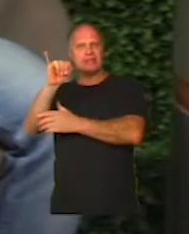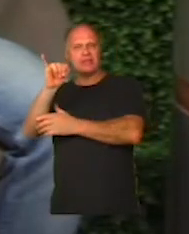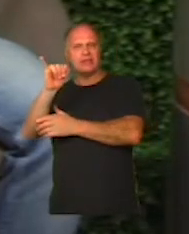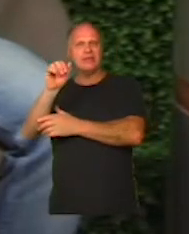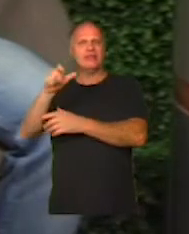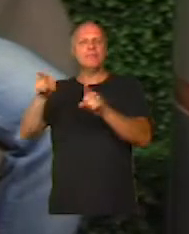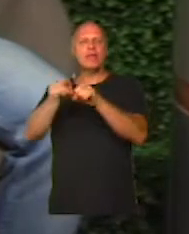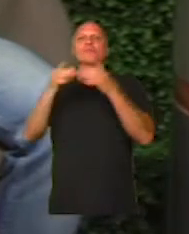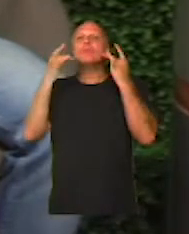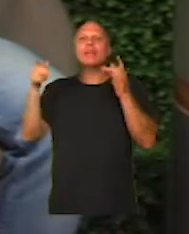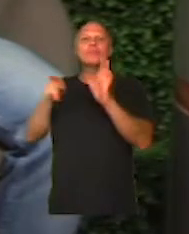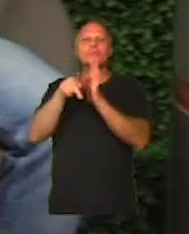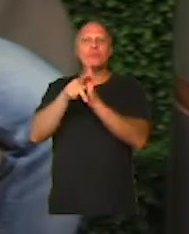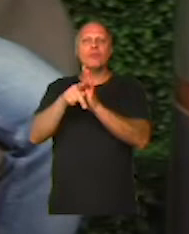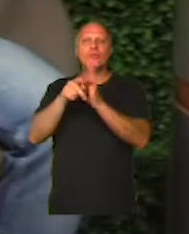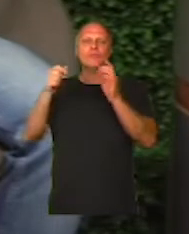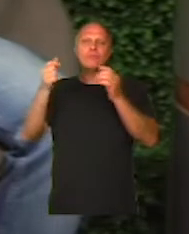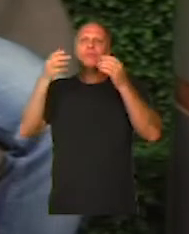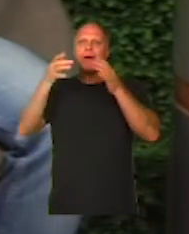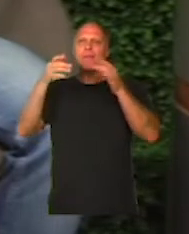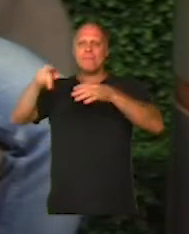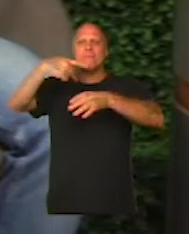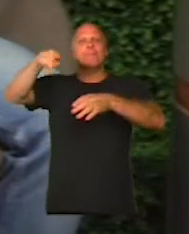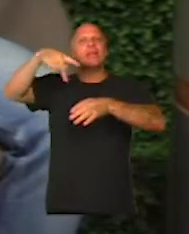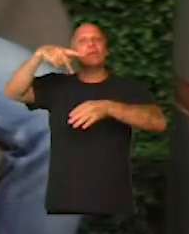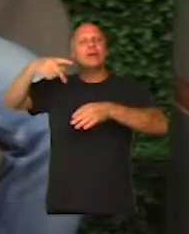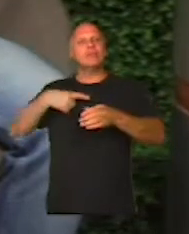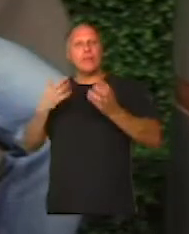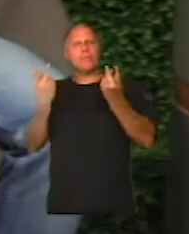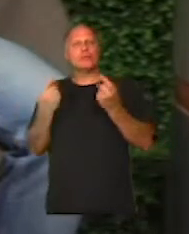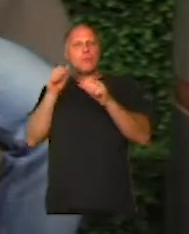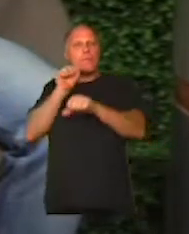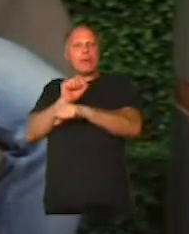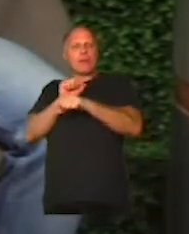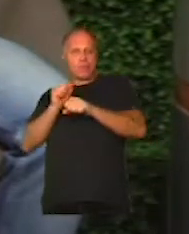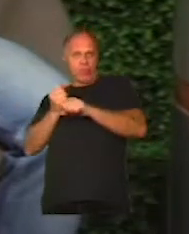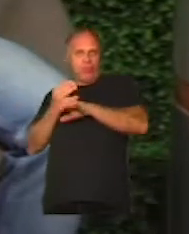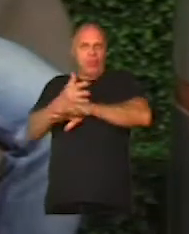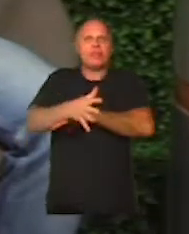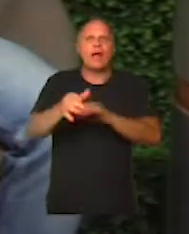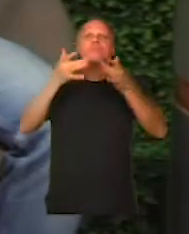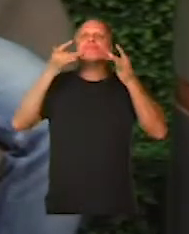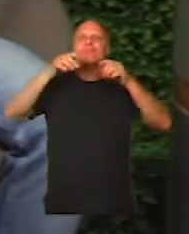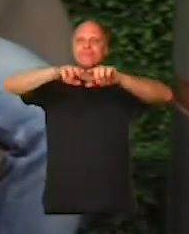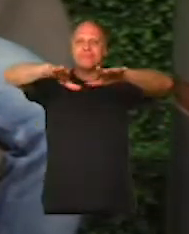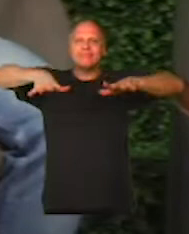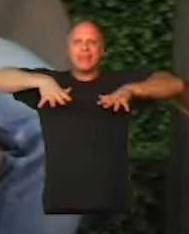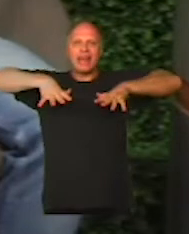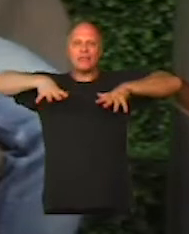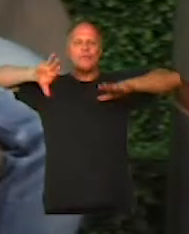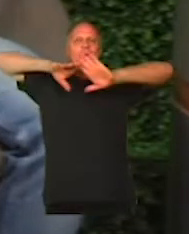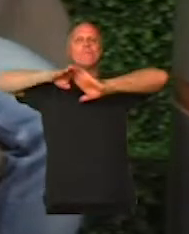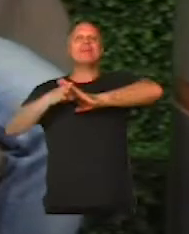Teatro Paranoia, lotamos o teatro, tinha gente esperando para entrar, foi um sucesso total, total, total. É uma